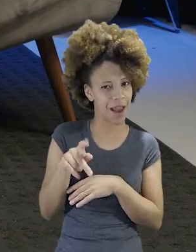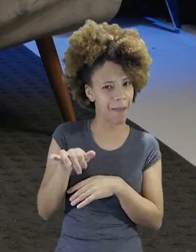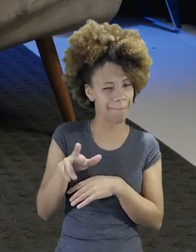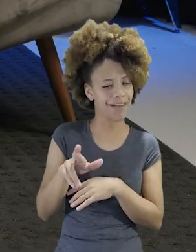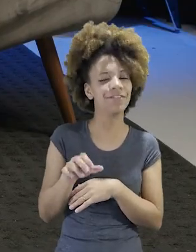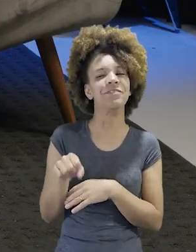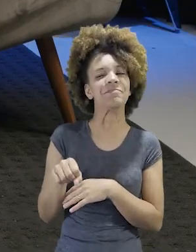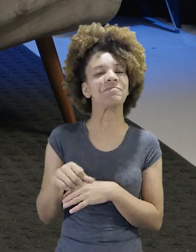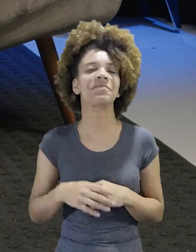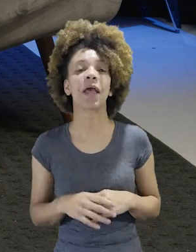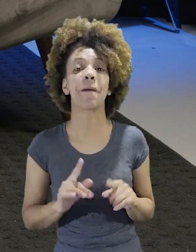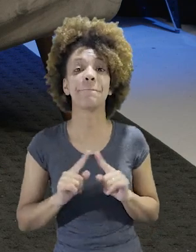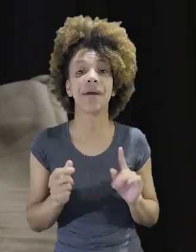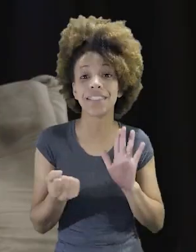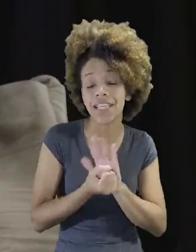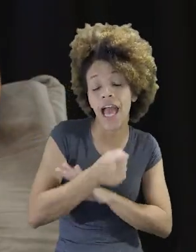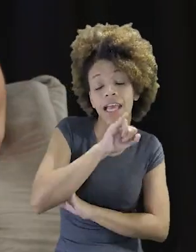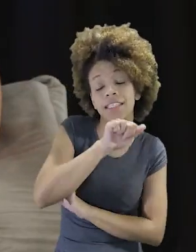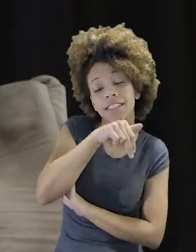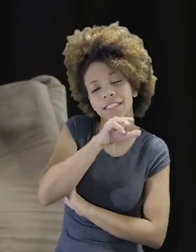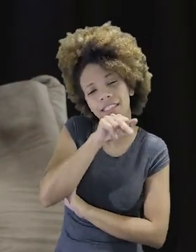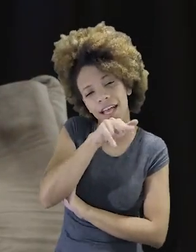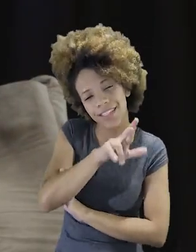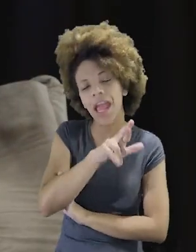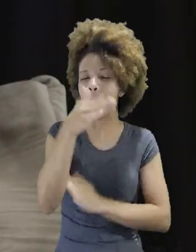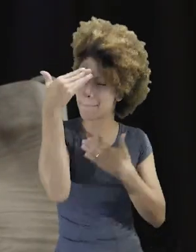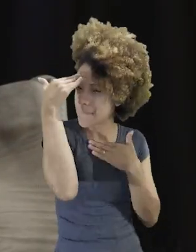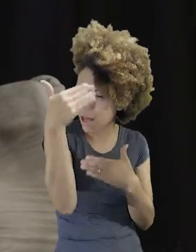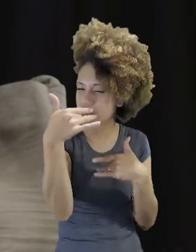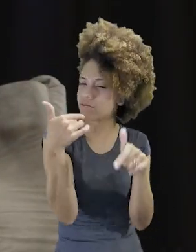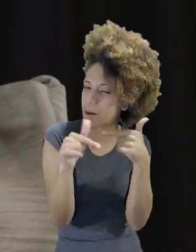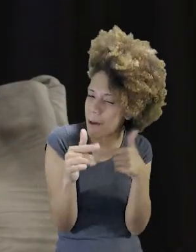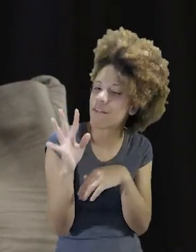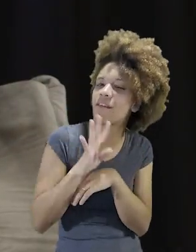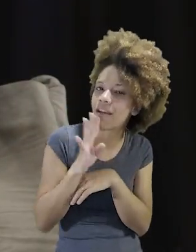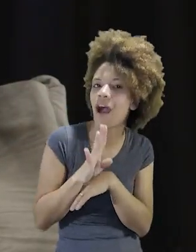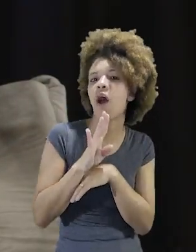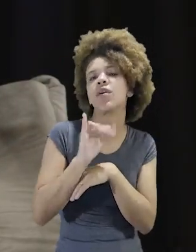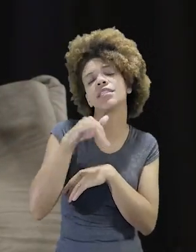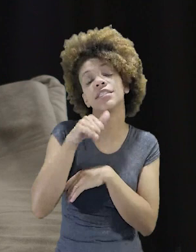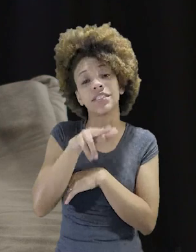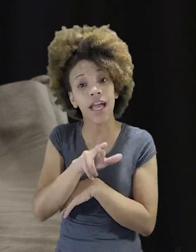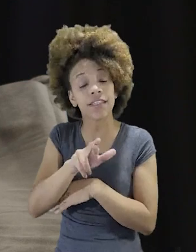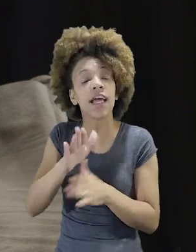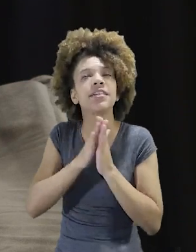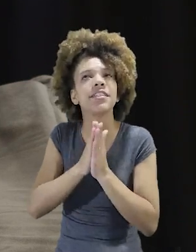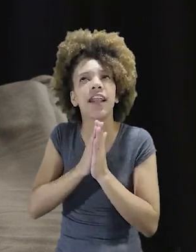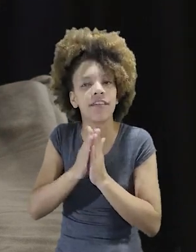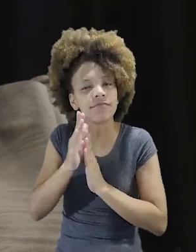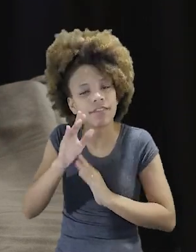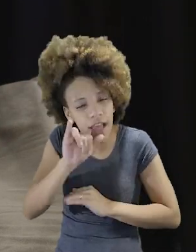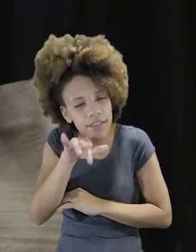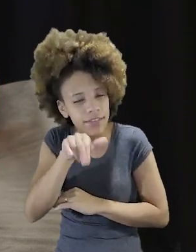feijão Kleber foi falar daí sai daí sai daí Obrigado cara a gente tá fazendo aqui um trabalho muito legal sai de estar com achismo graças a